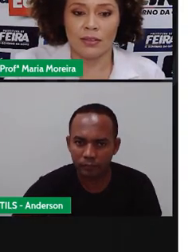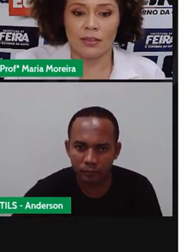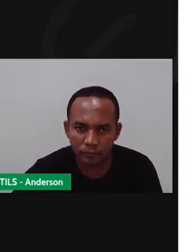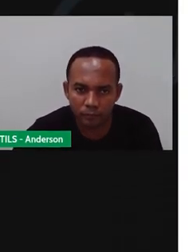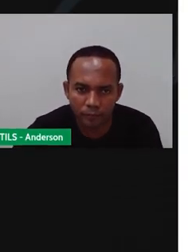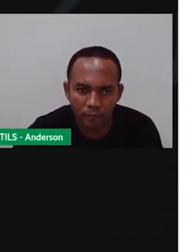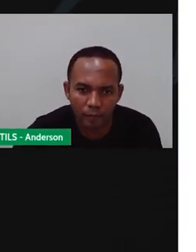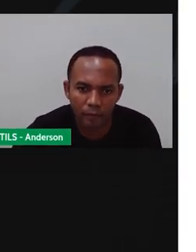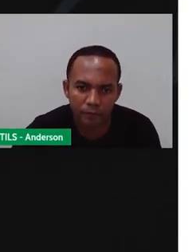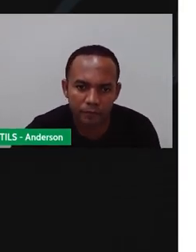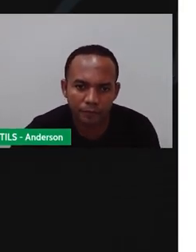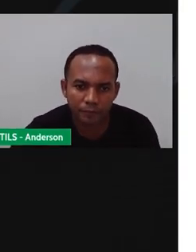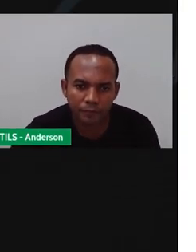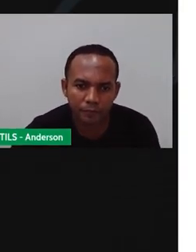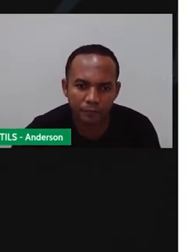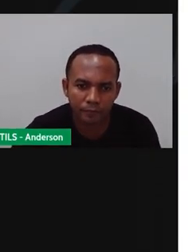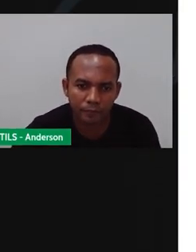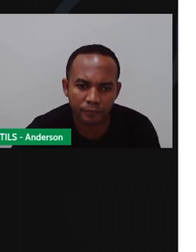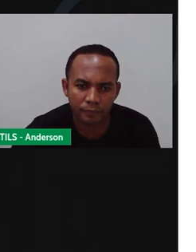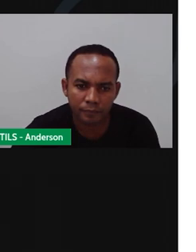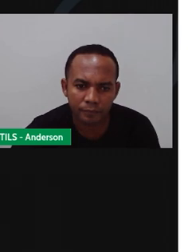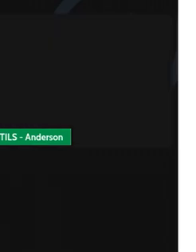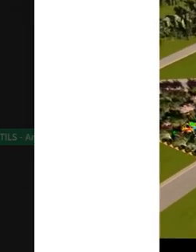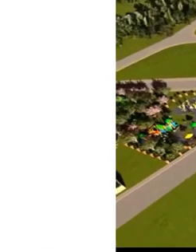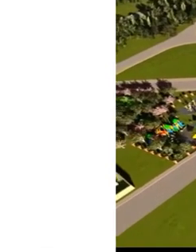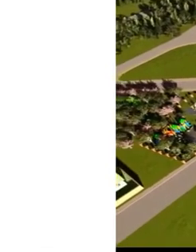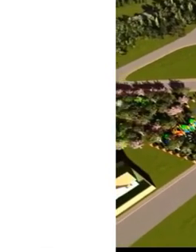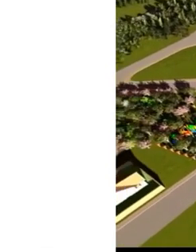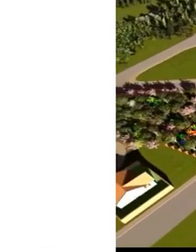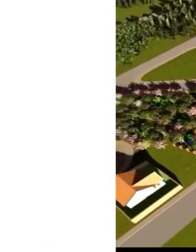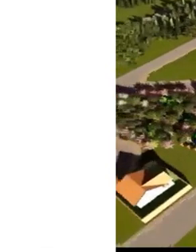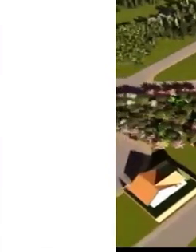Virtuais. Dueais.